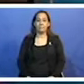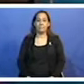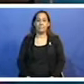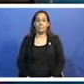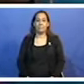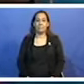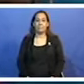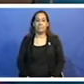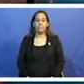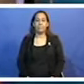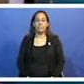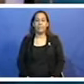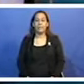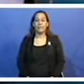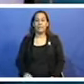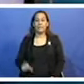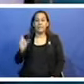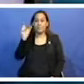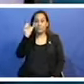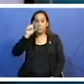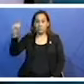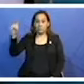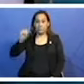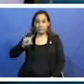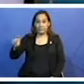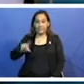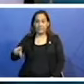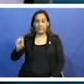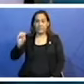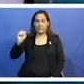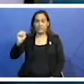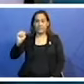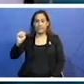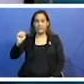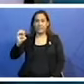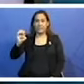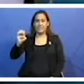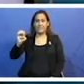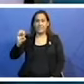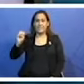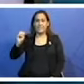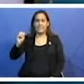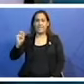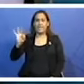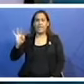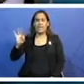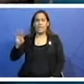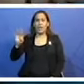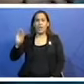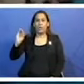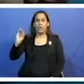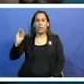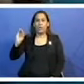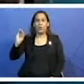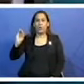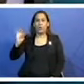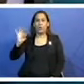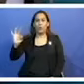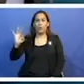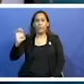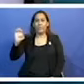O que é estrofe? Estrofe, ó, é esse bloquinho de versos. E o que é